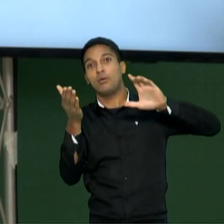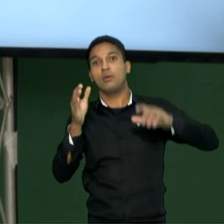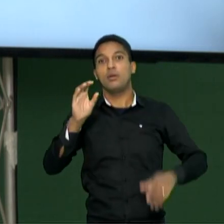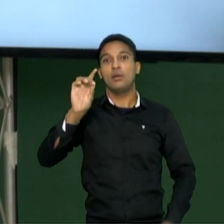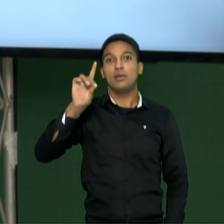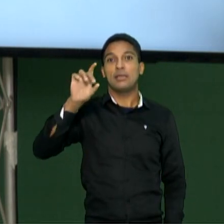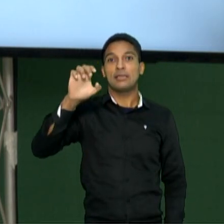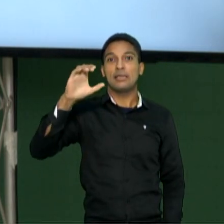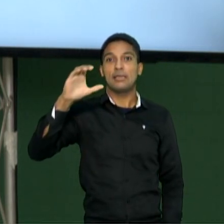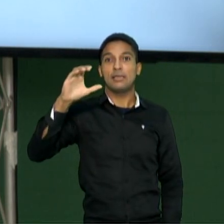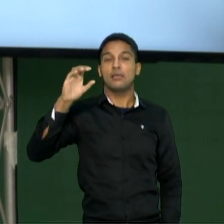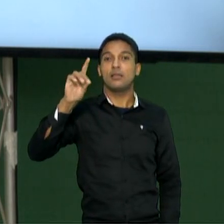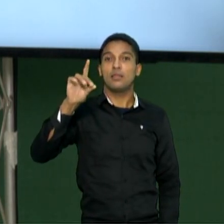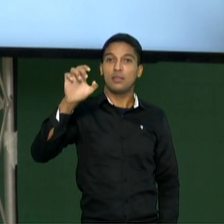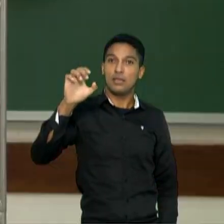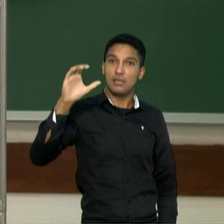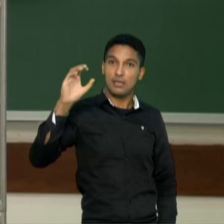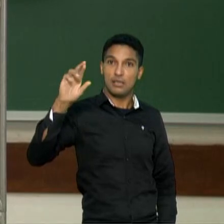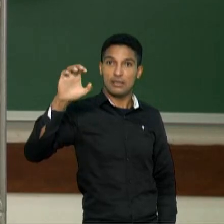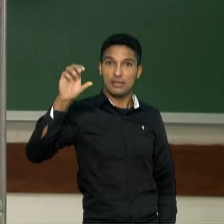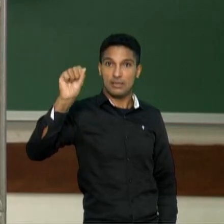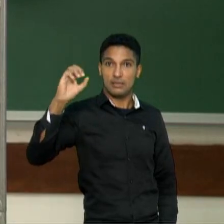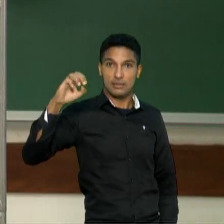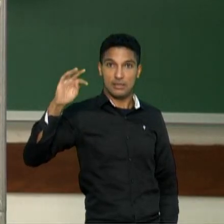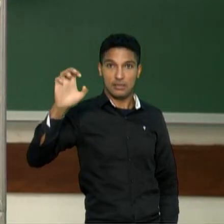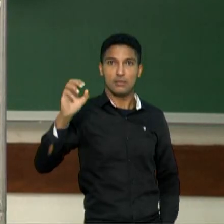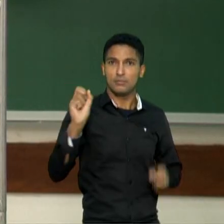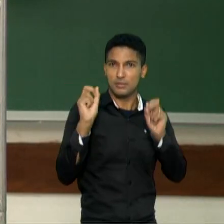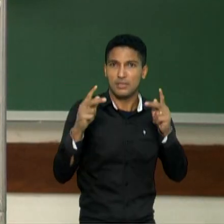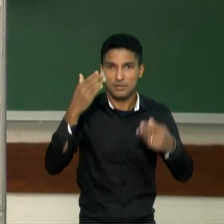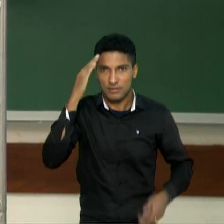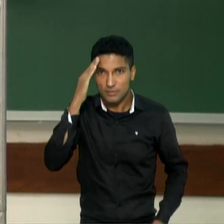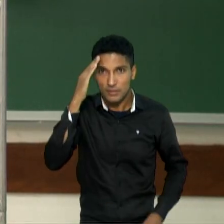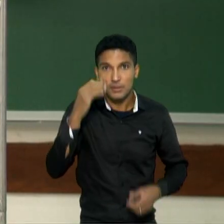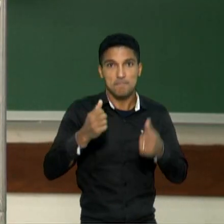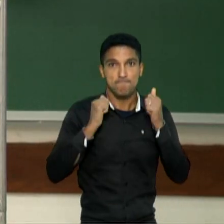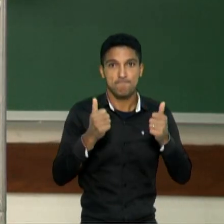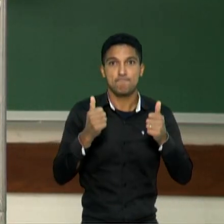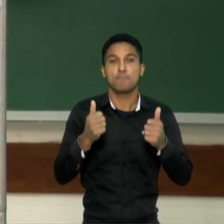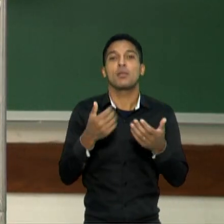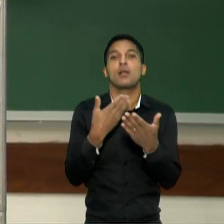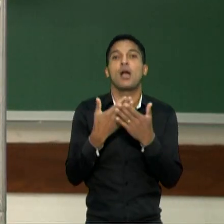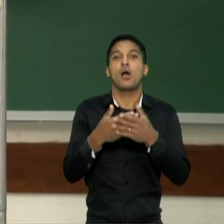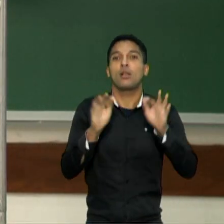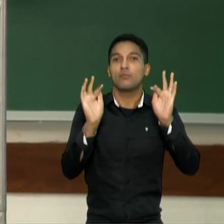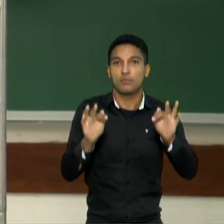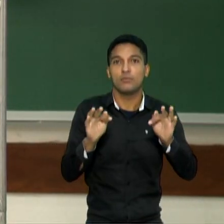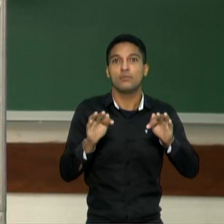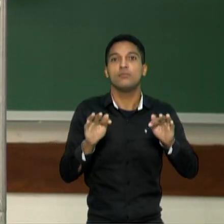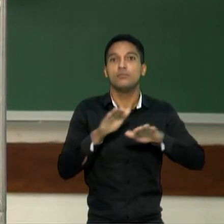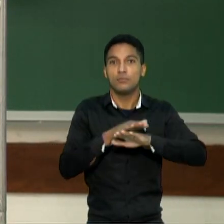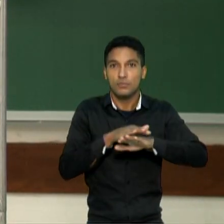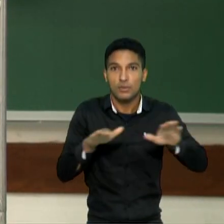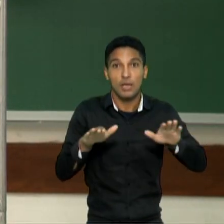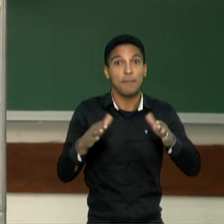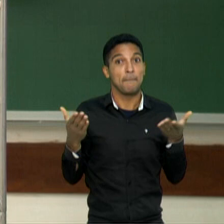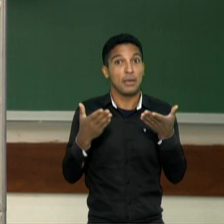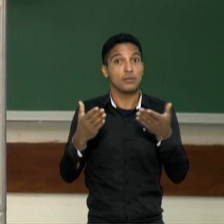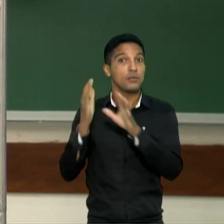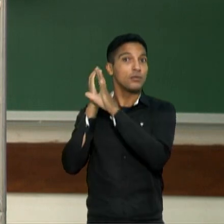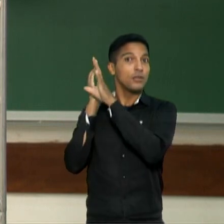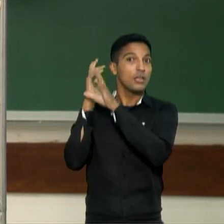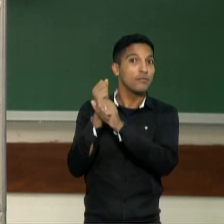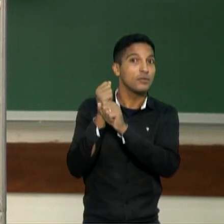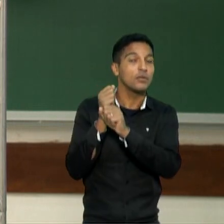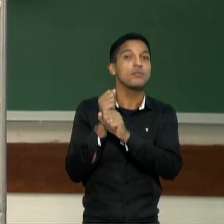função decrescente. Ok? Beleza? Bom, com isso a gente chega ao final dessa aula, né? Só retomando aqui o que a gente,